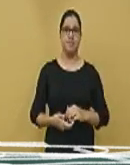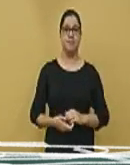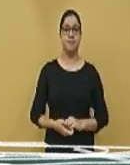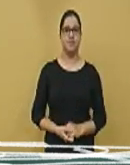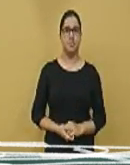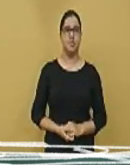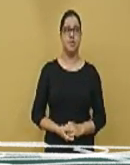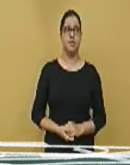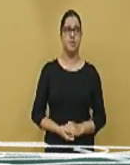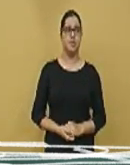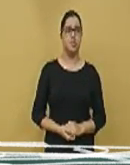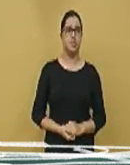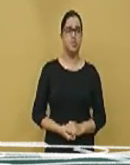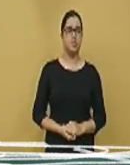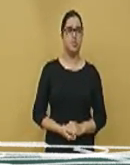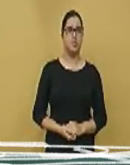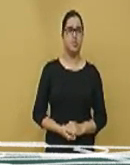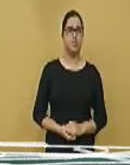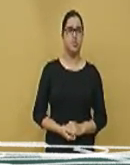bem.